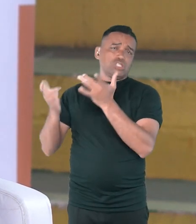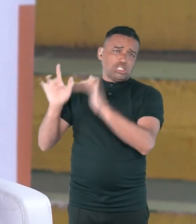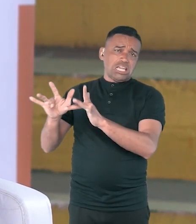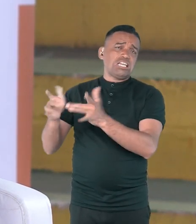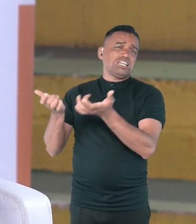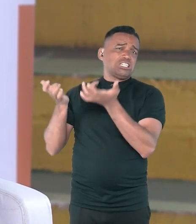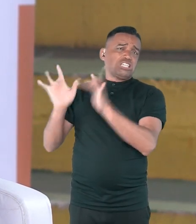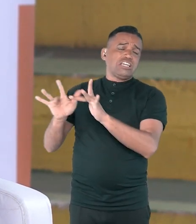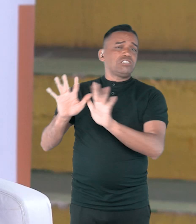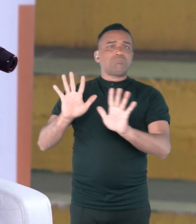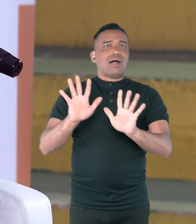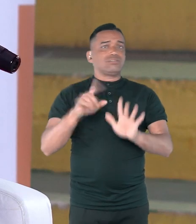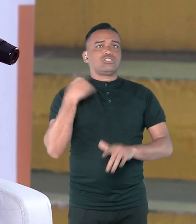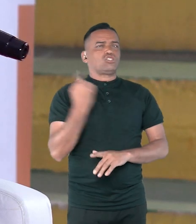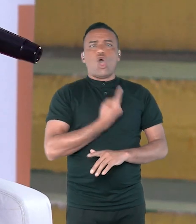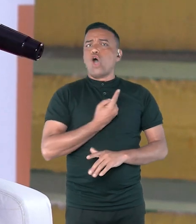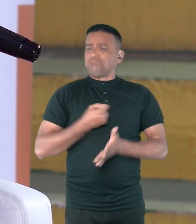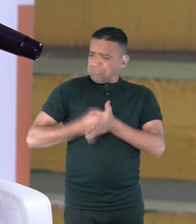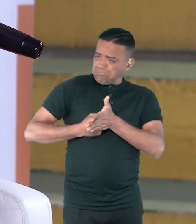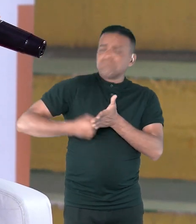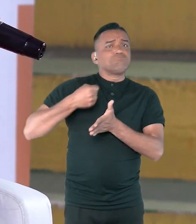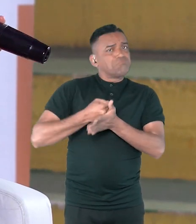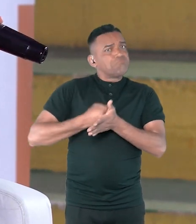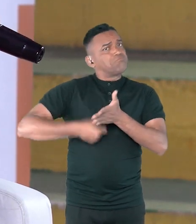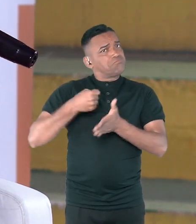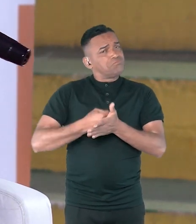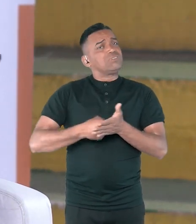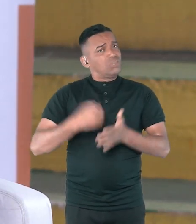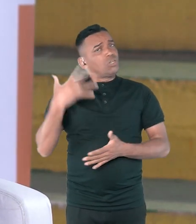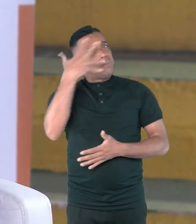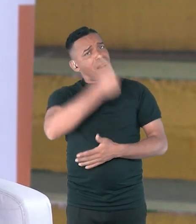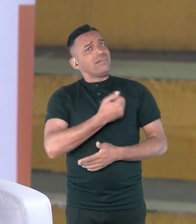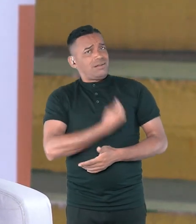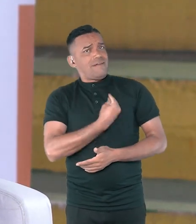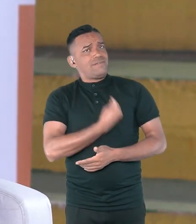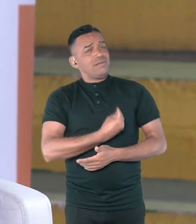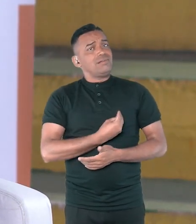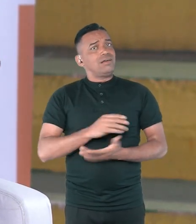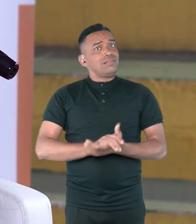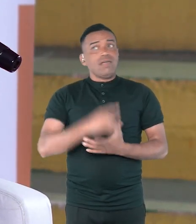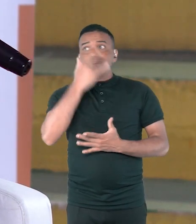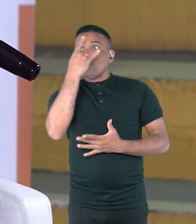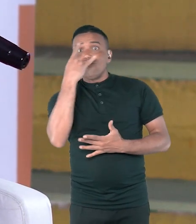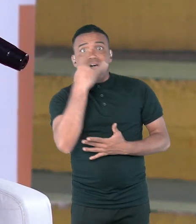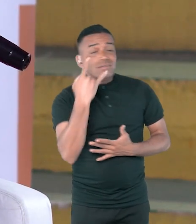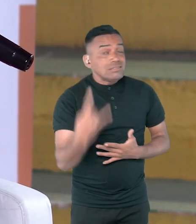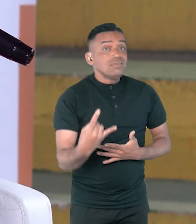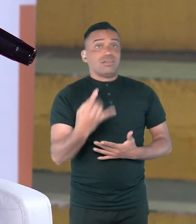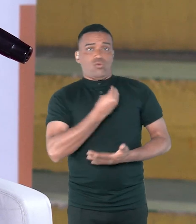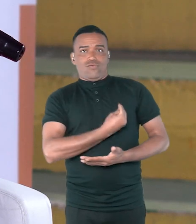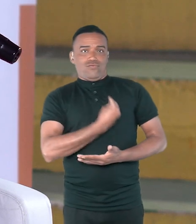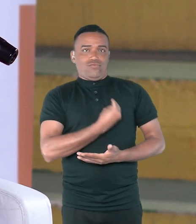vá. Mas a gente não desiste. Existe uma beleza qualquer nesse jogo. A gente quer estar aqui. Existe um fascínio em